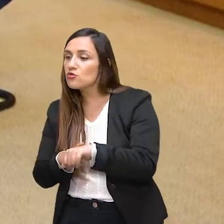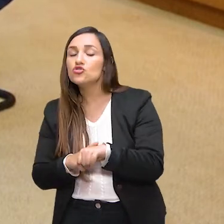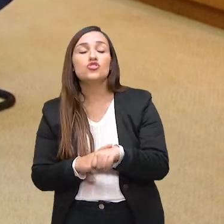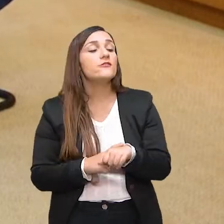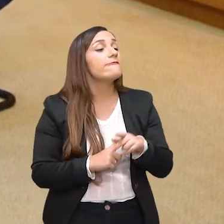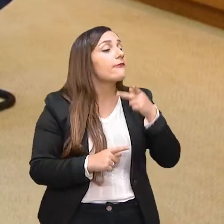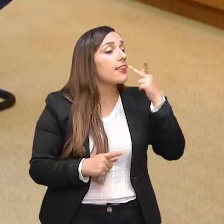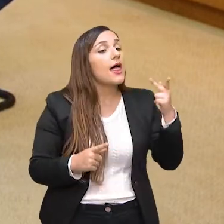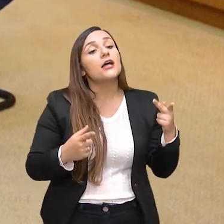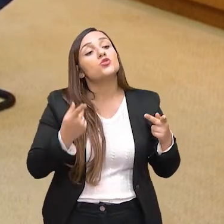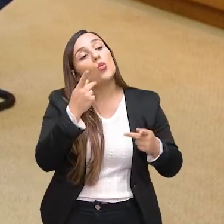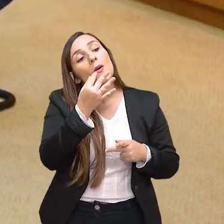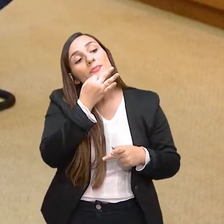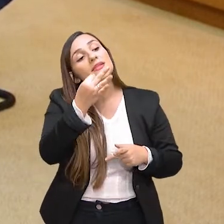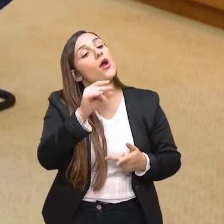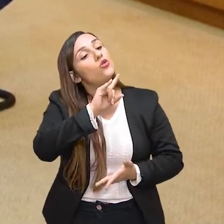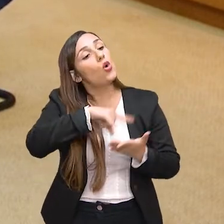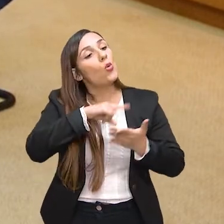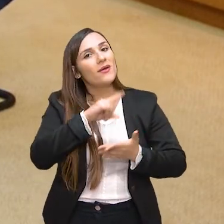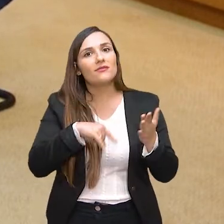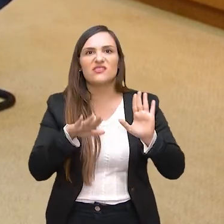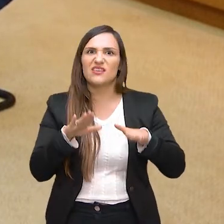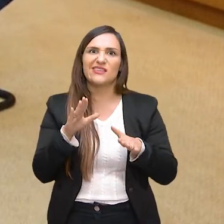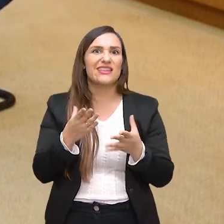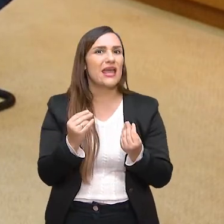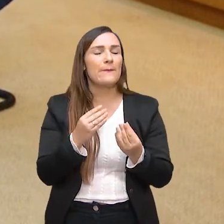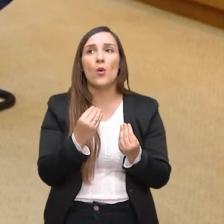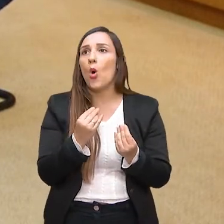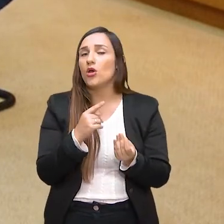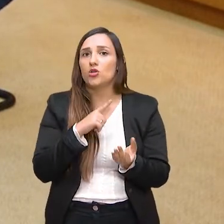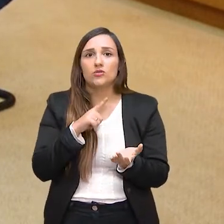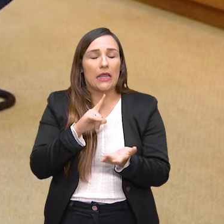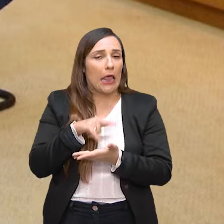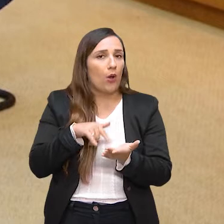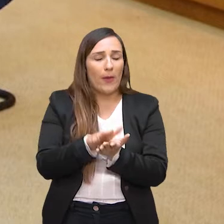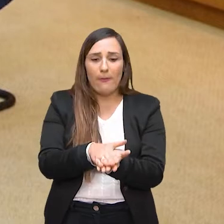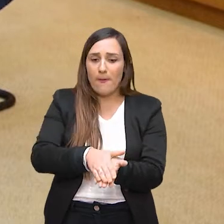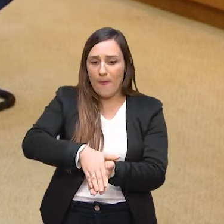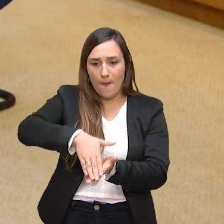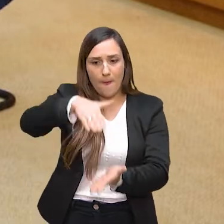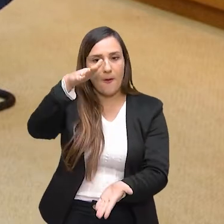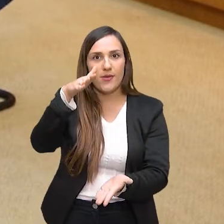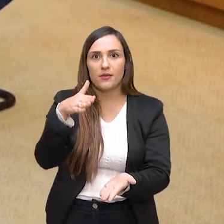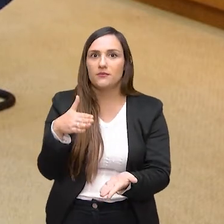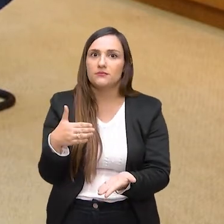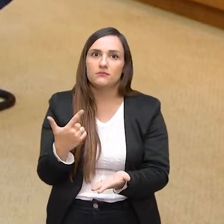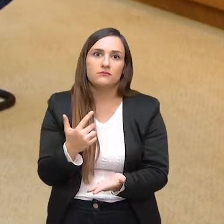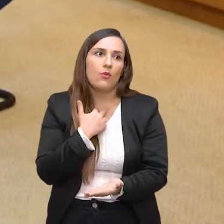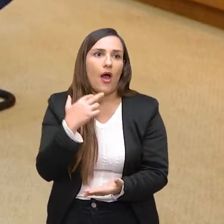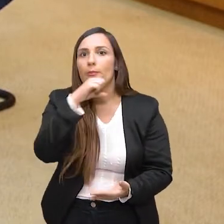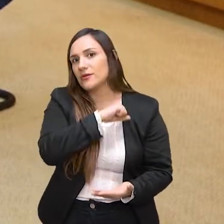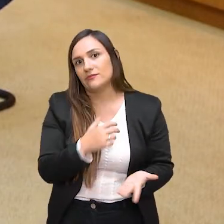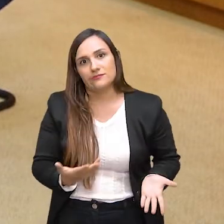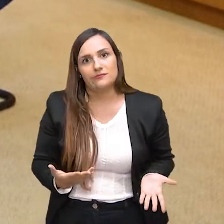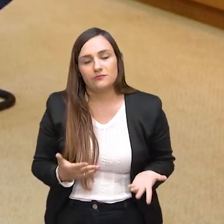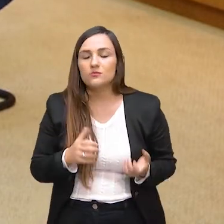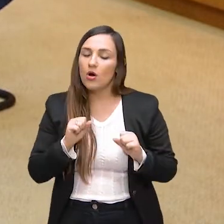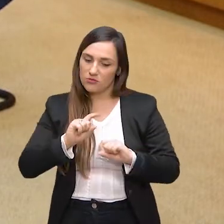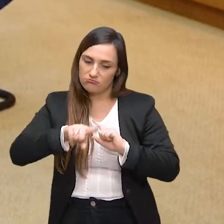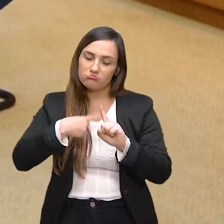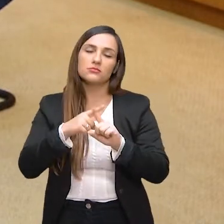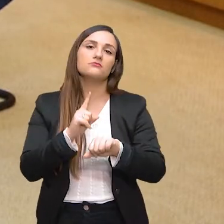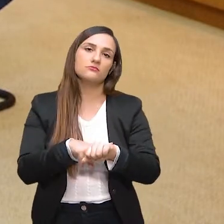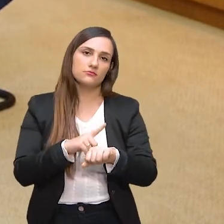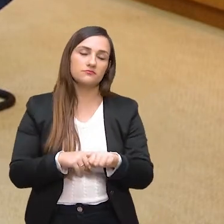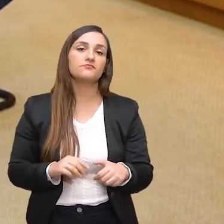processo, conforme a quantidade de documentos, a importância do documento, o juiz pode regulamentar esses prazos. E hoje também existe